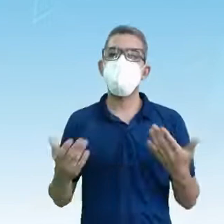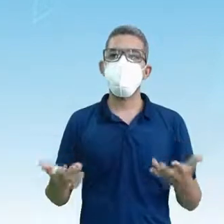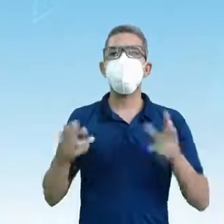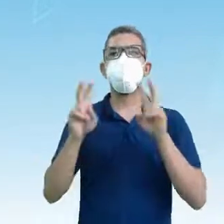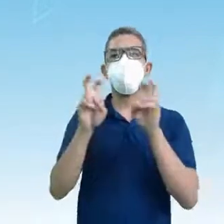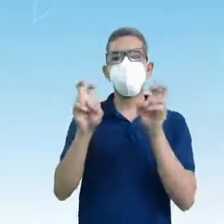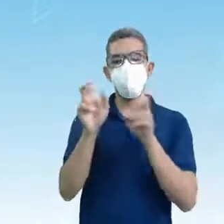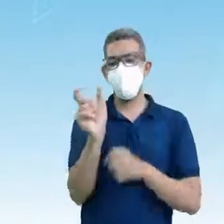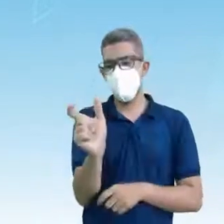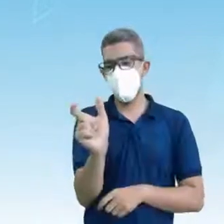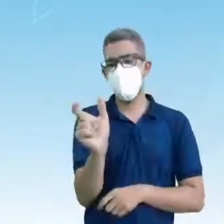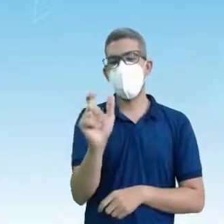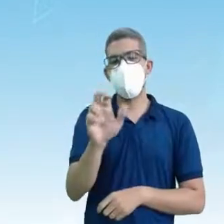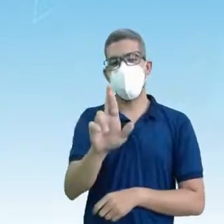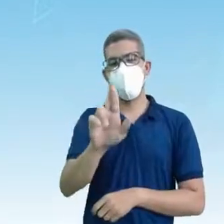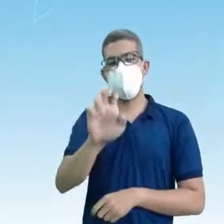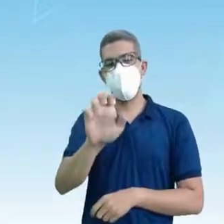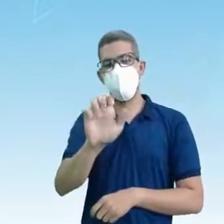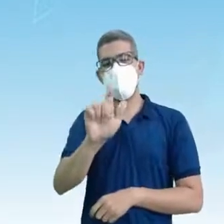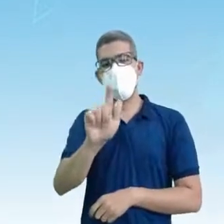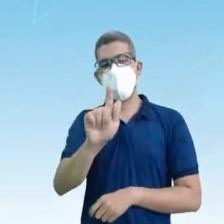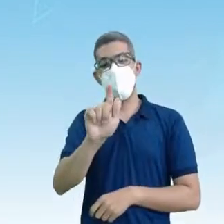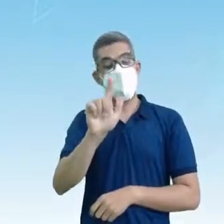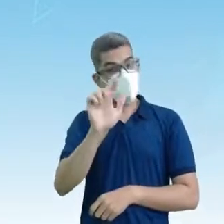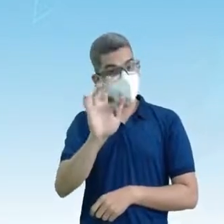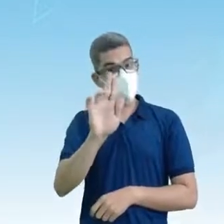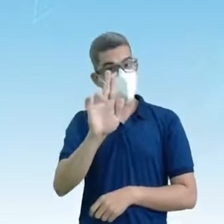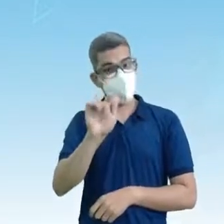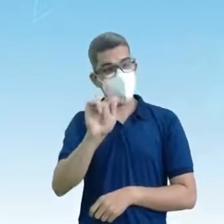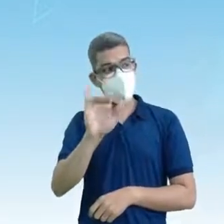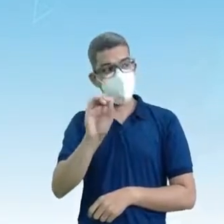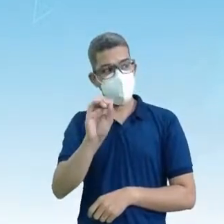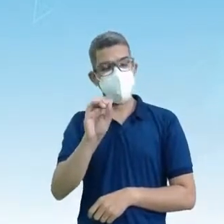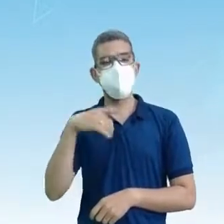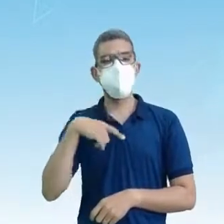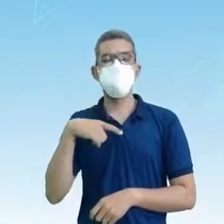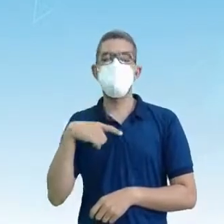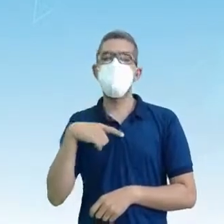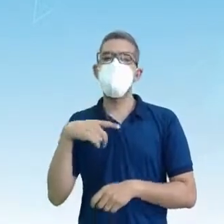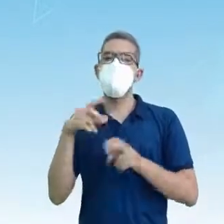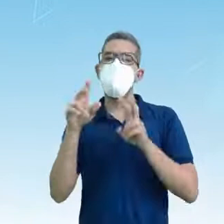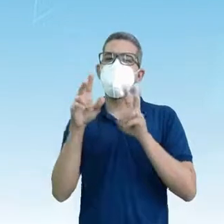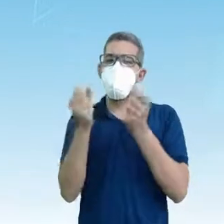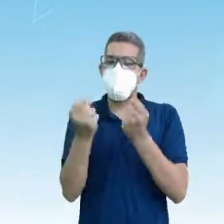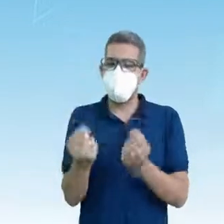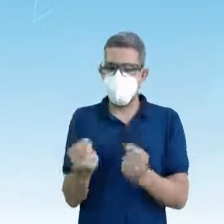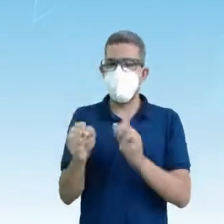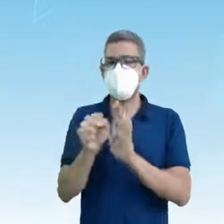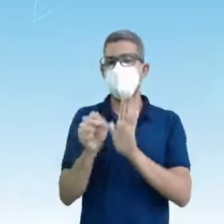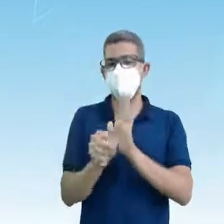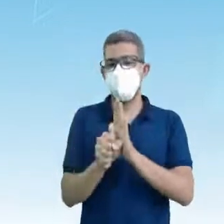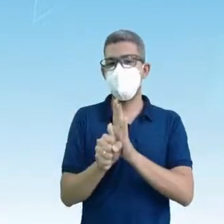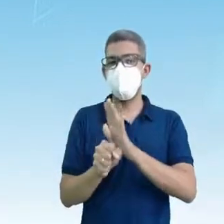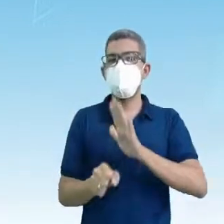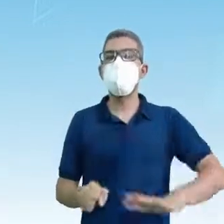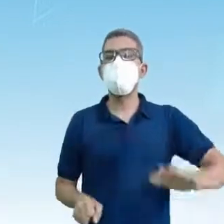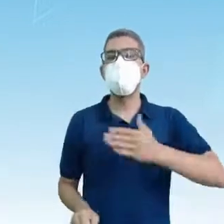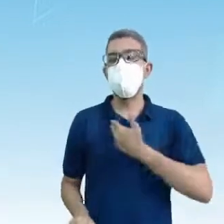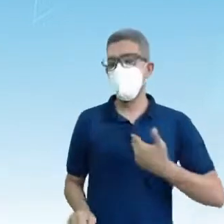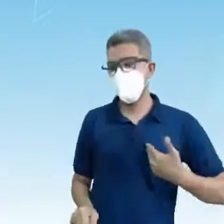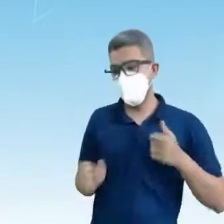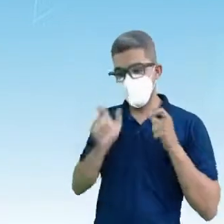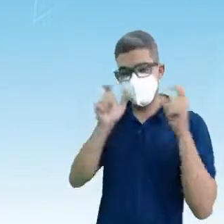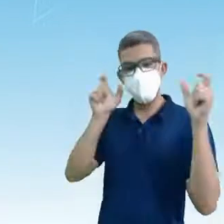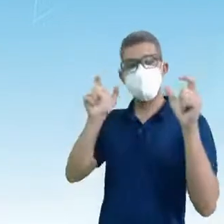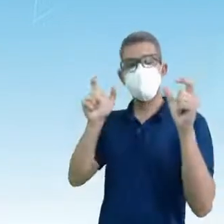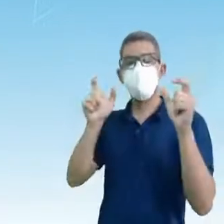termo refugiado teria uma maior carga simbólica, chamaria a atenção dos governos e também